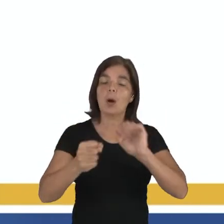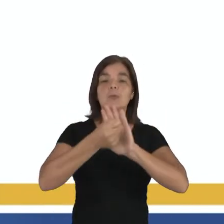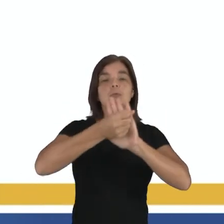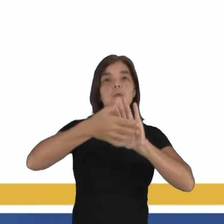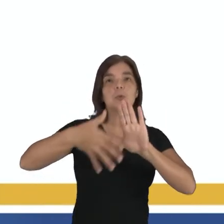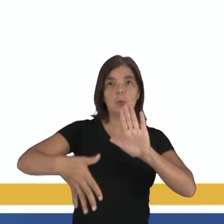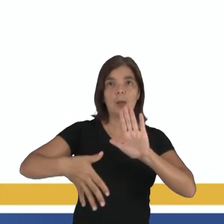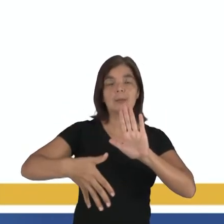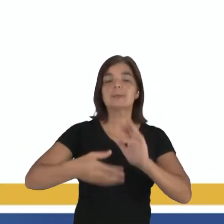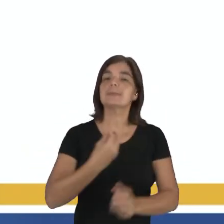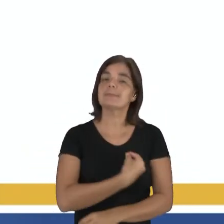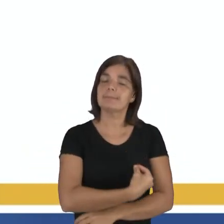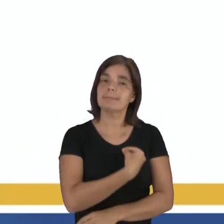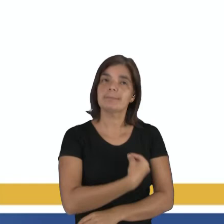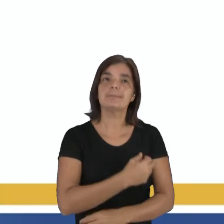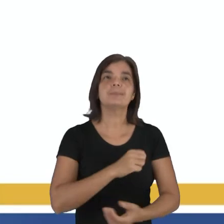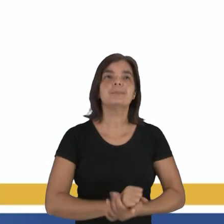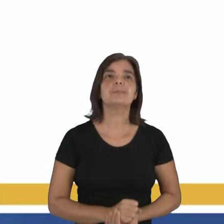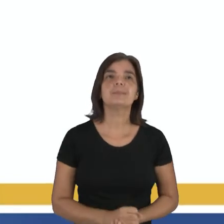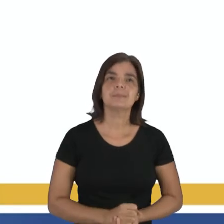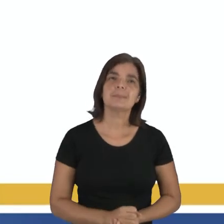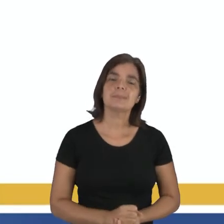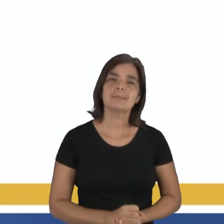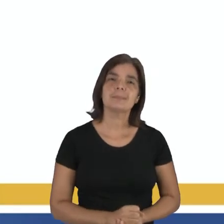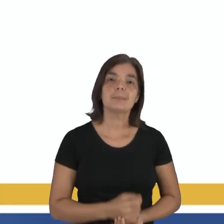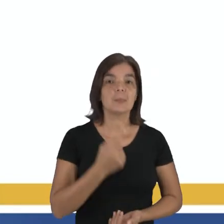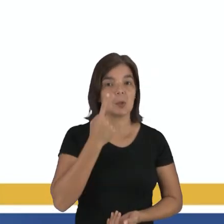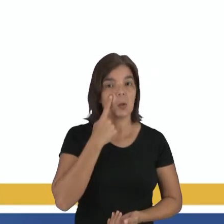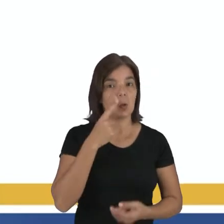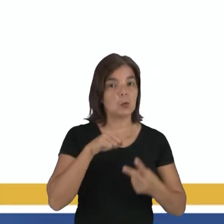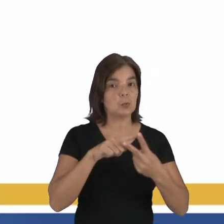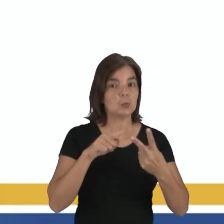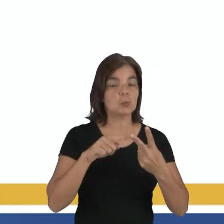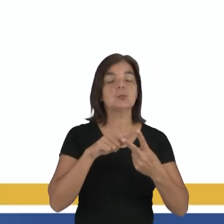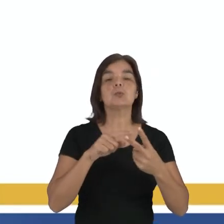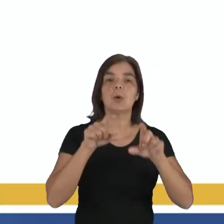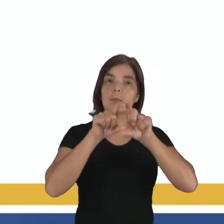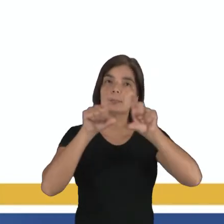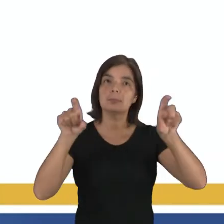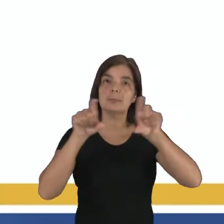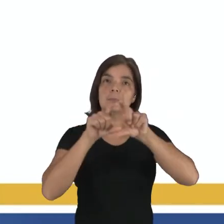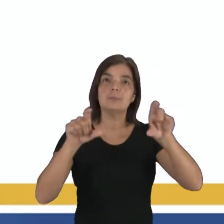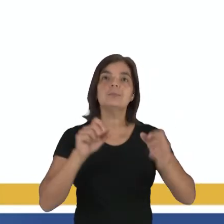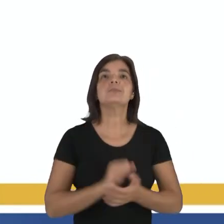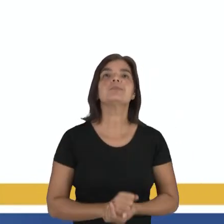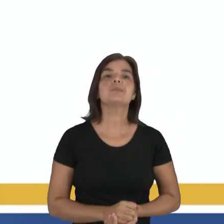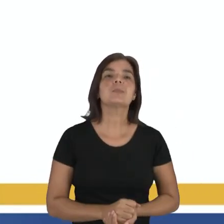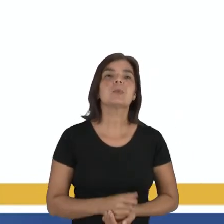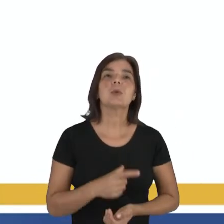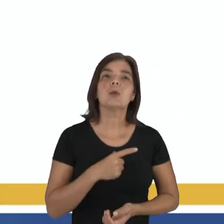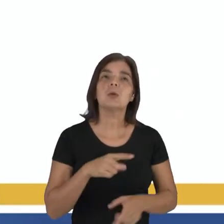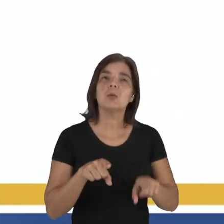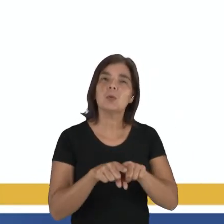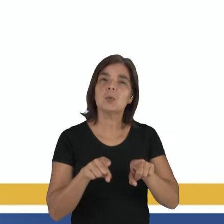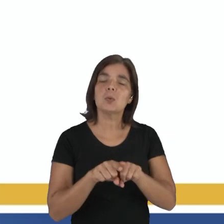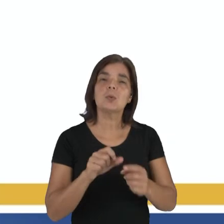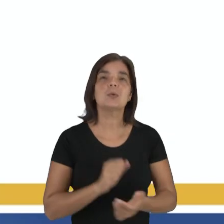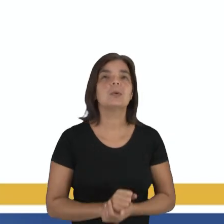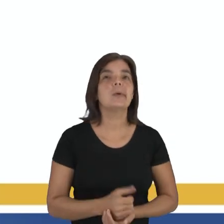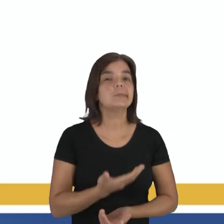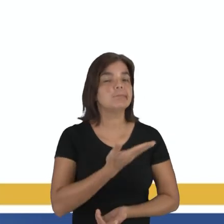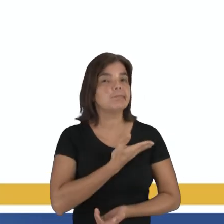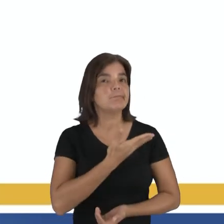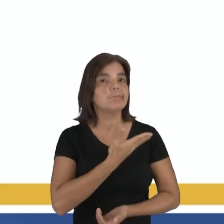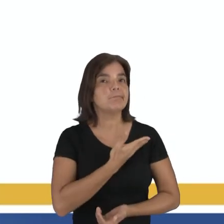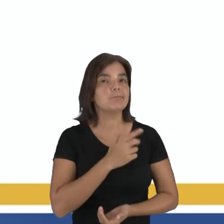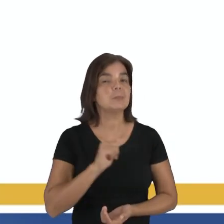as figuras de linguagens presentes. Olha, nós temos aí uma tirinha do Agar e o seu